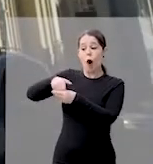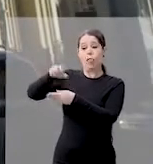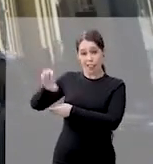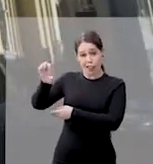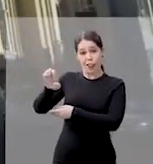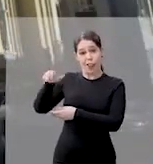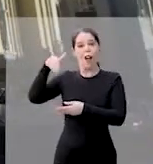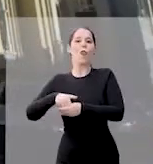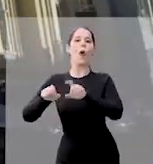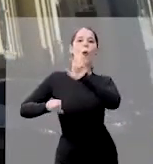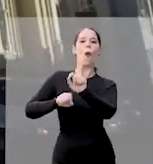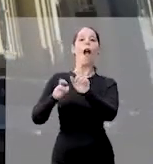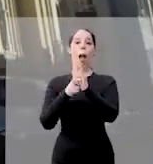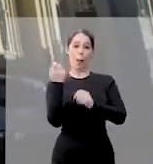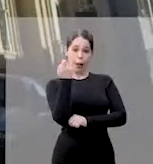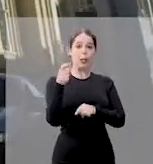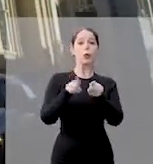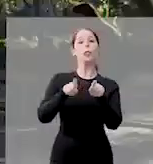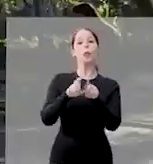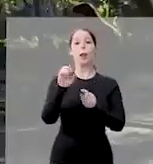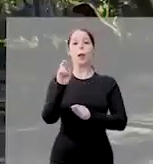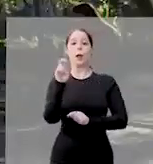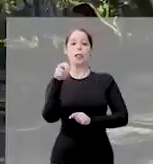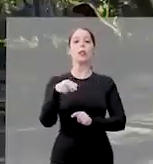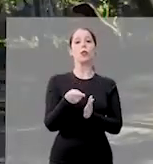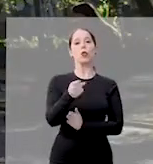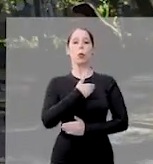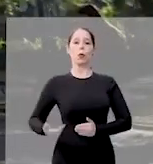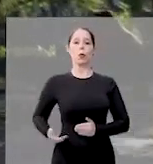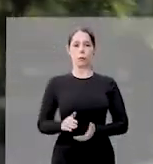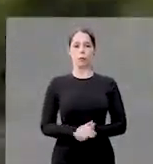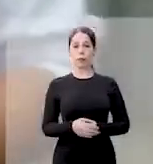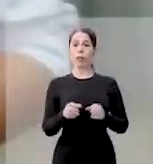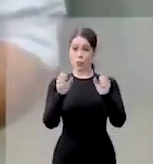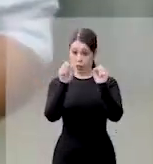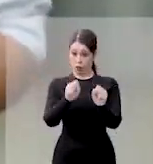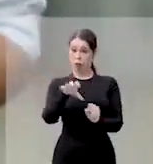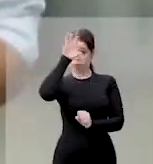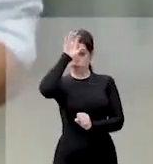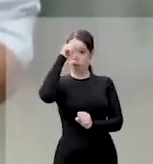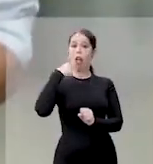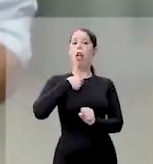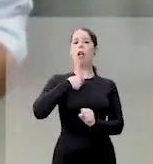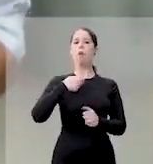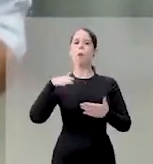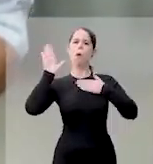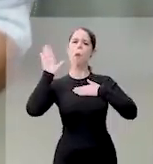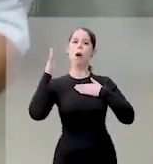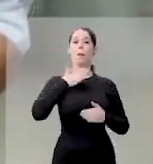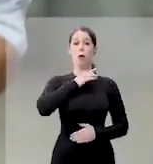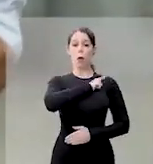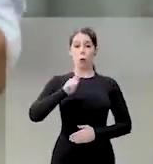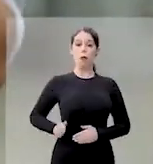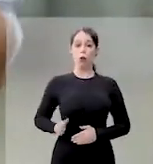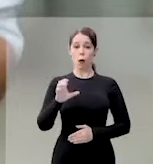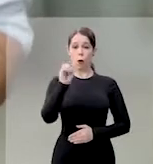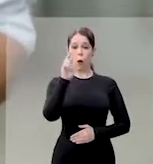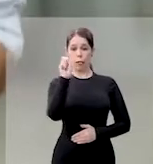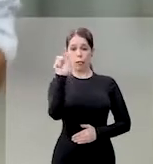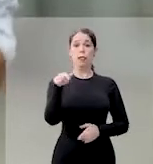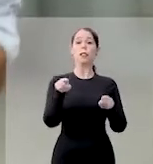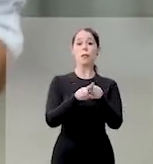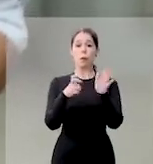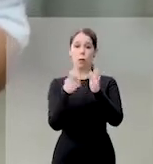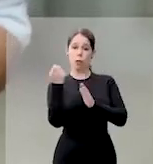Quem vota Eduardo Leite está votando no Banrisul e Corsan públicos. Pode anotar aí que eu assino embaixo. No meu governo, Corsan